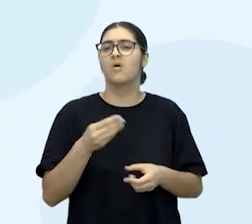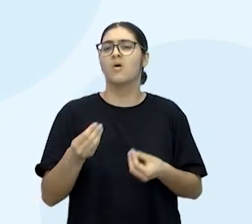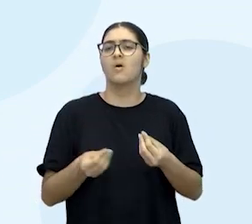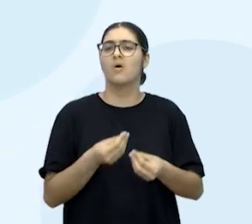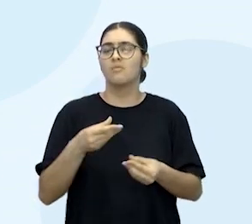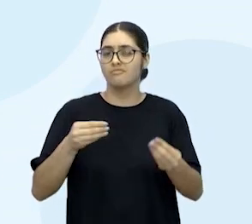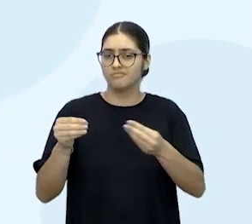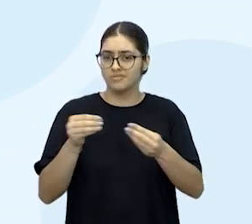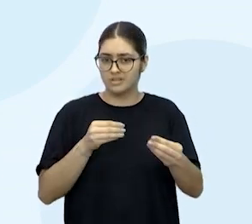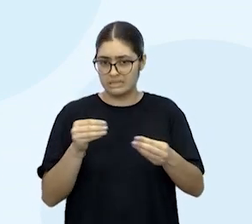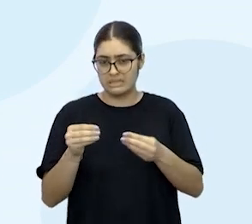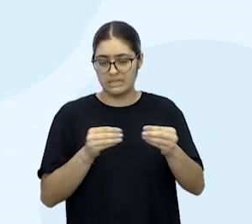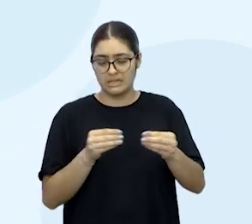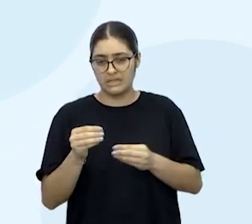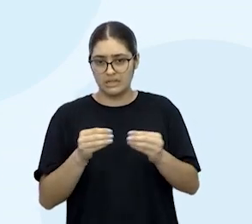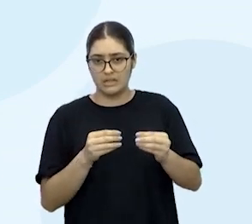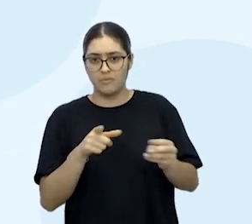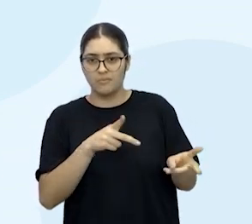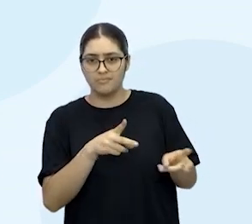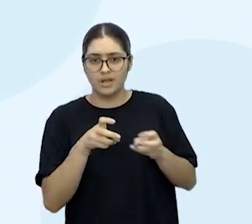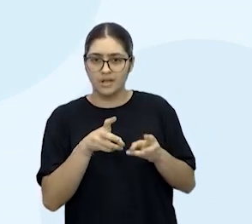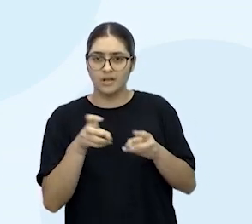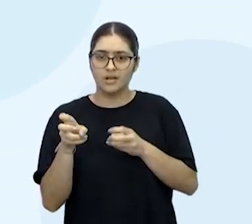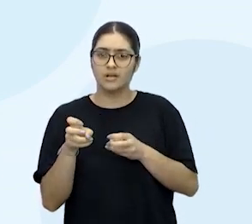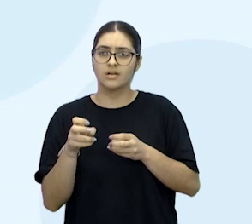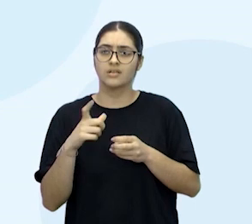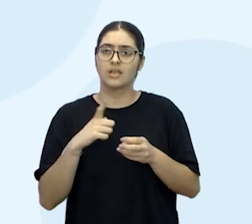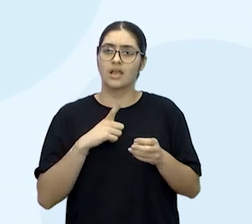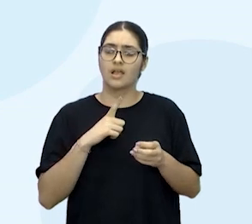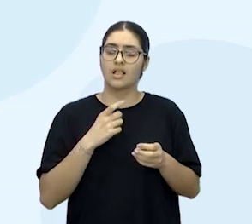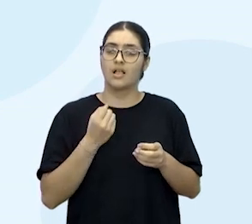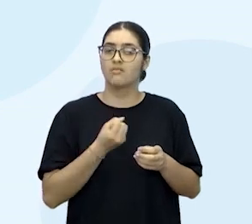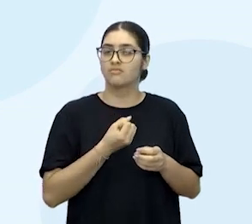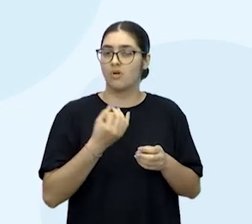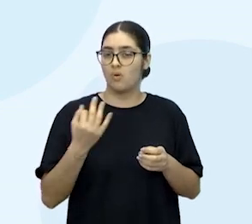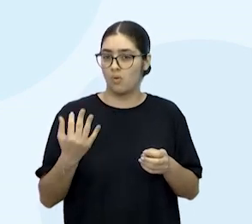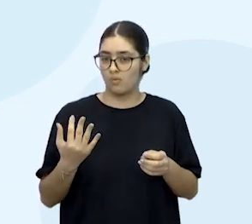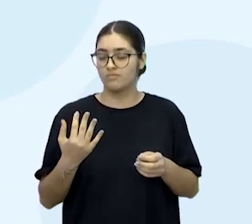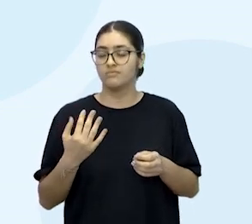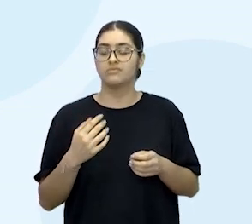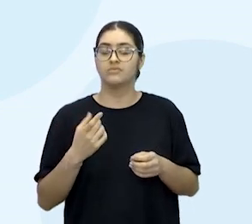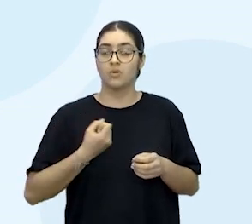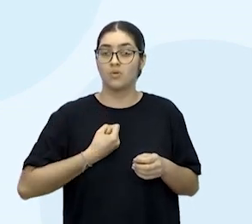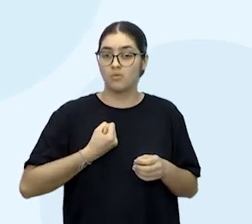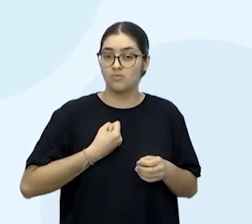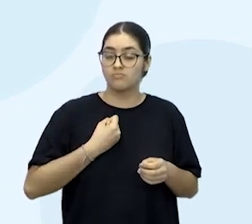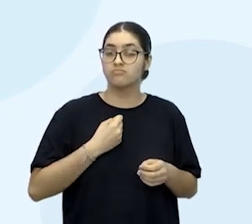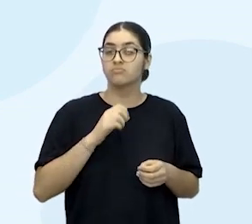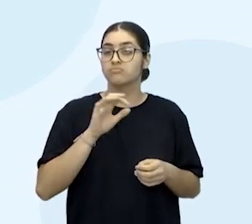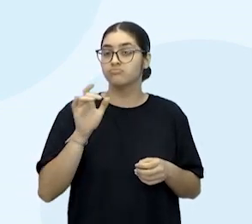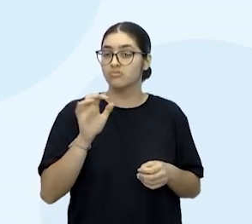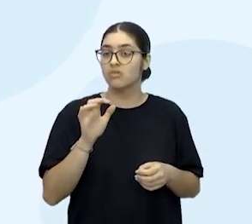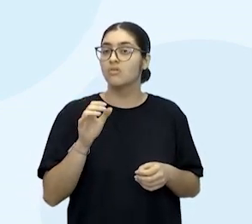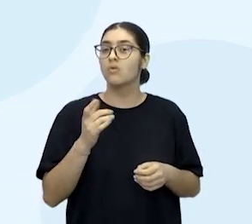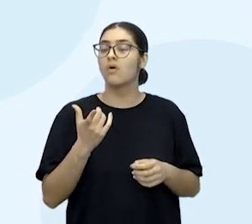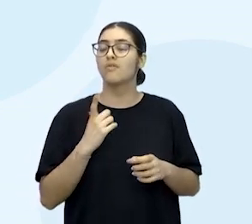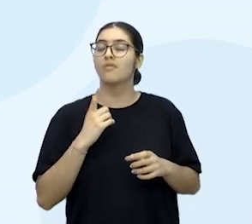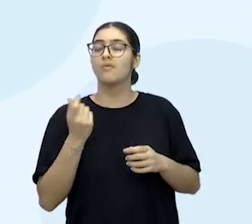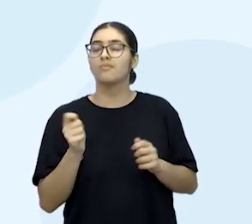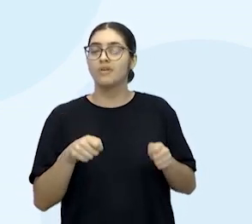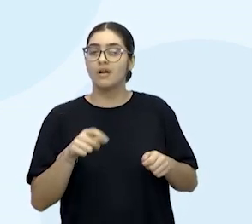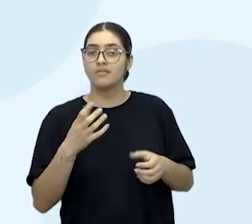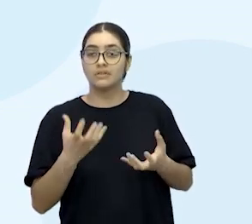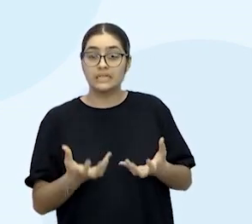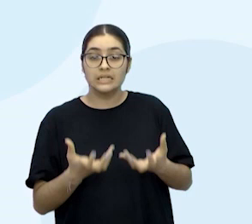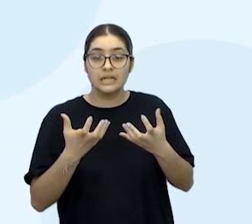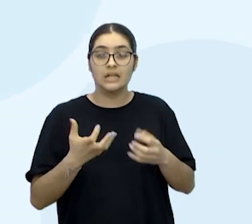os plásticos podem ser identificados por códigos, quais podem ser submetidos a aquecimento e quais